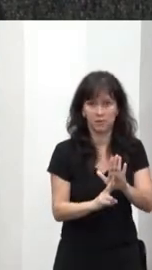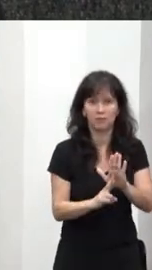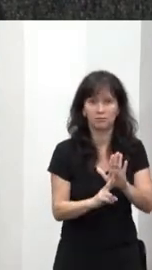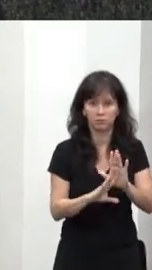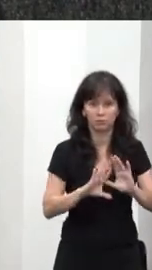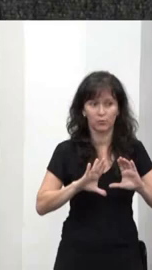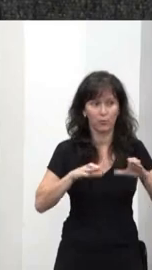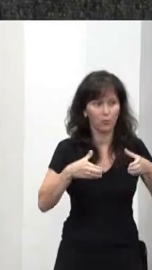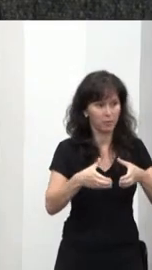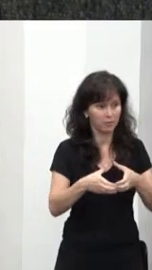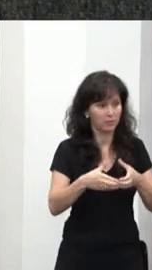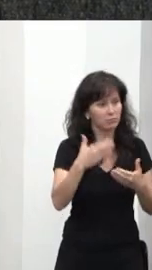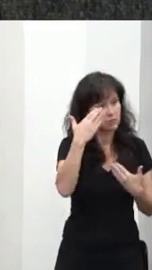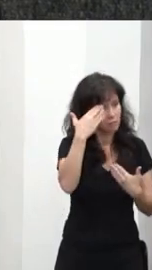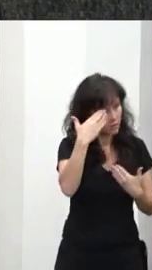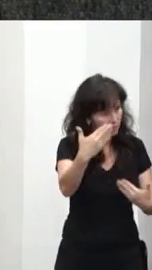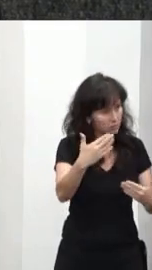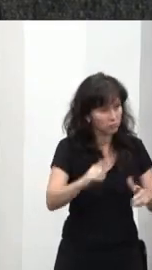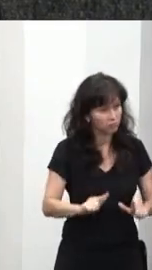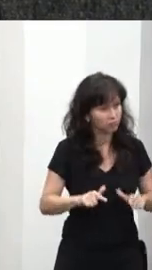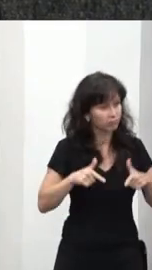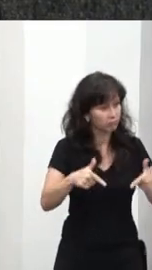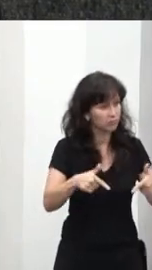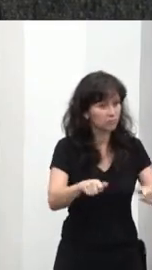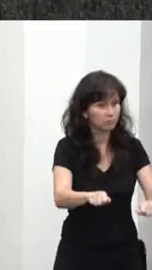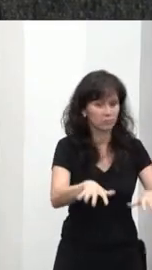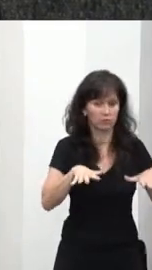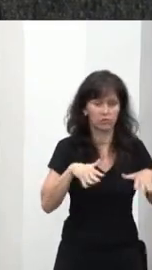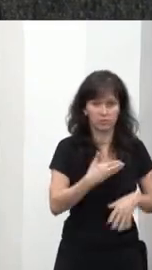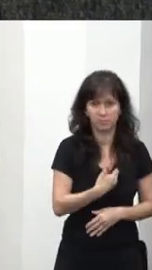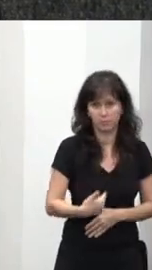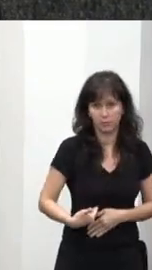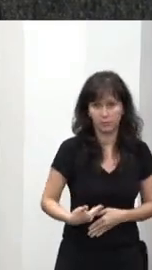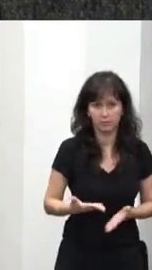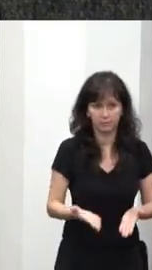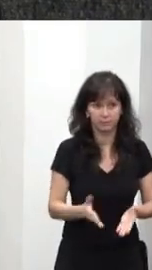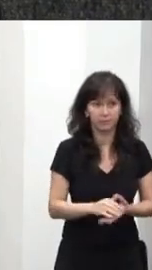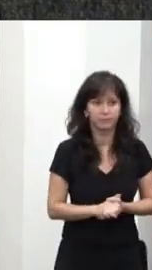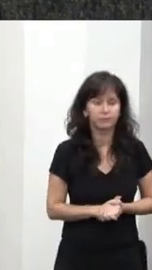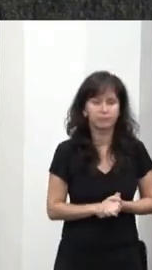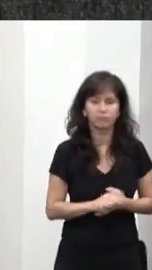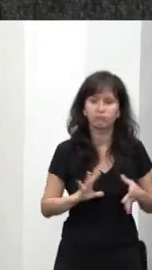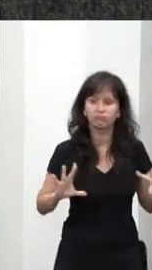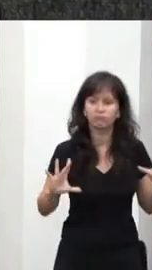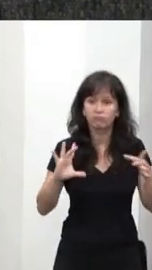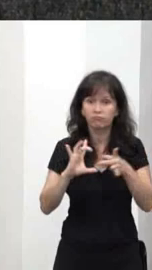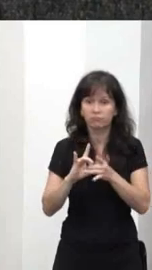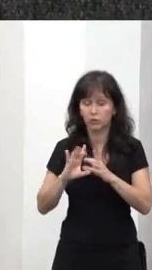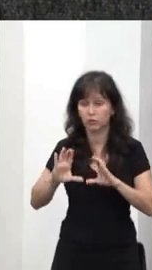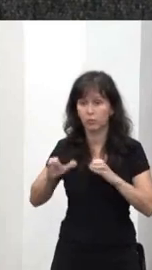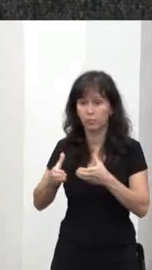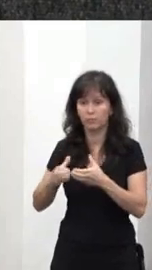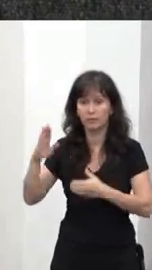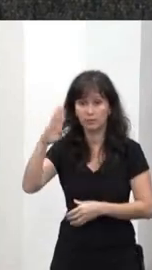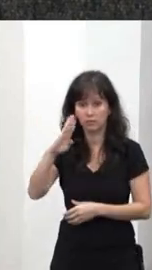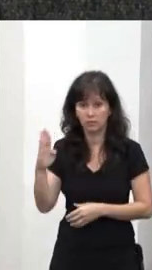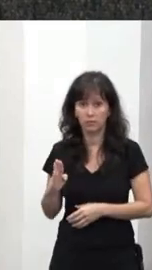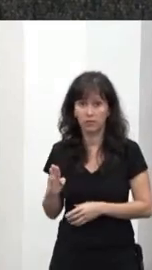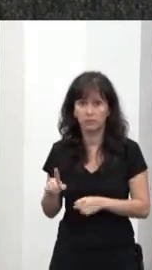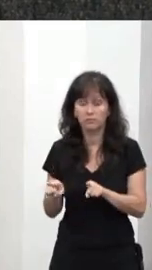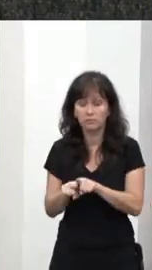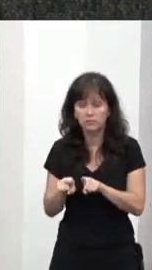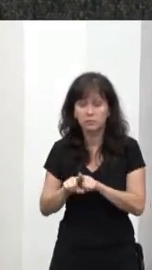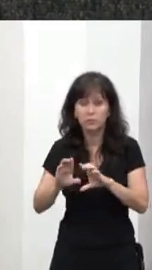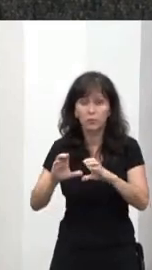que eu agradeço a iniciativa dessa audiência pública estamos articulados com comitê nacional e comitês Estaduais